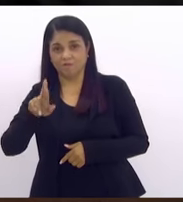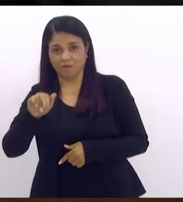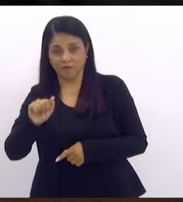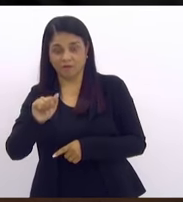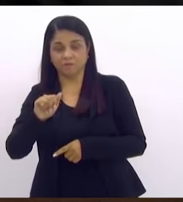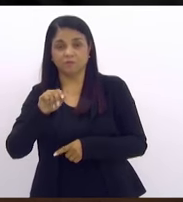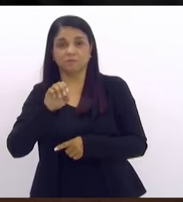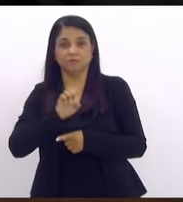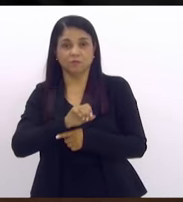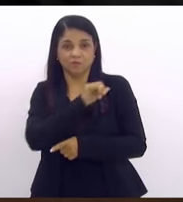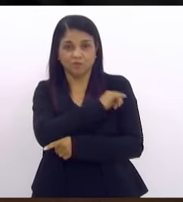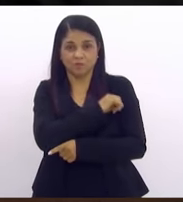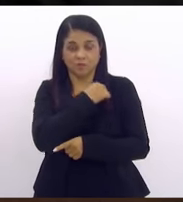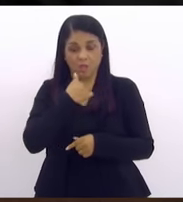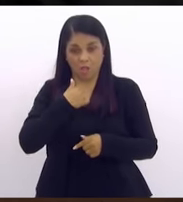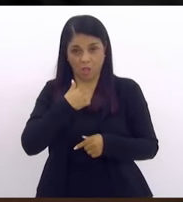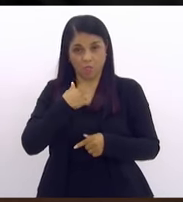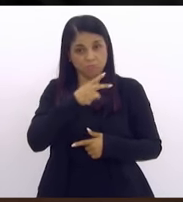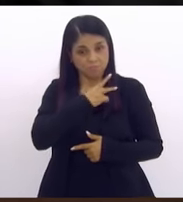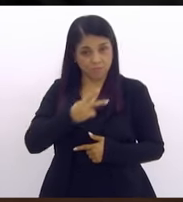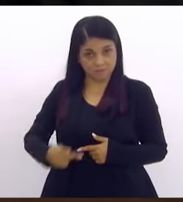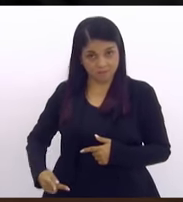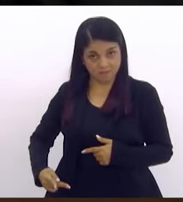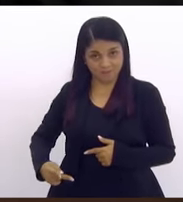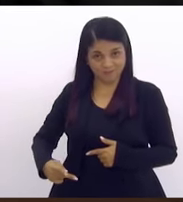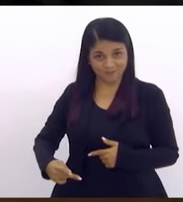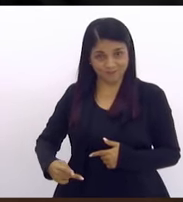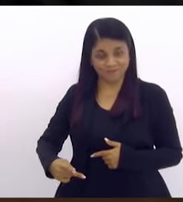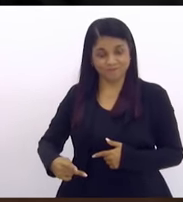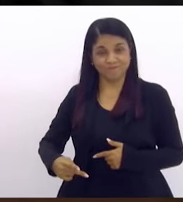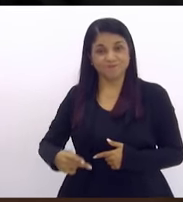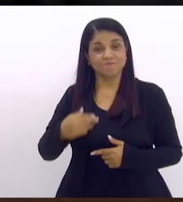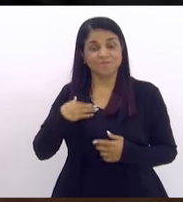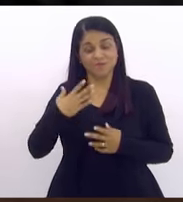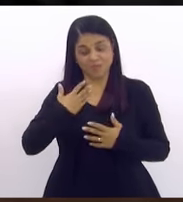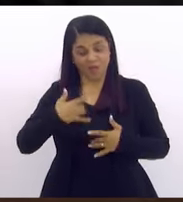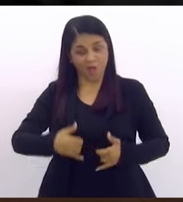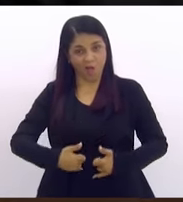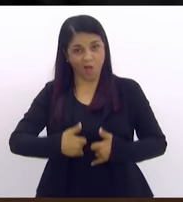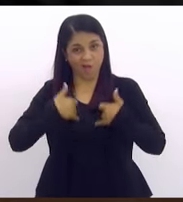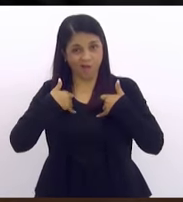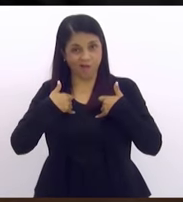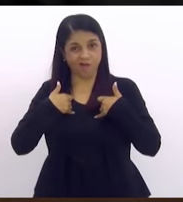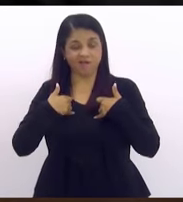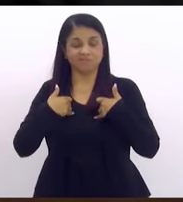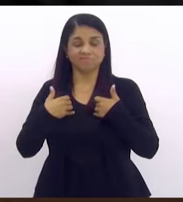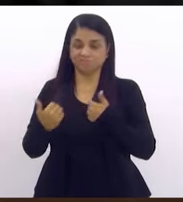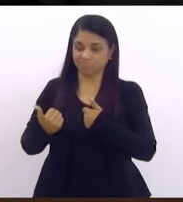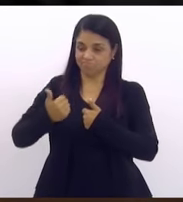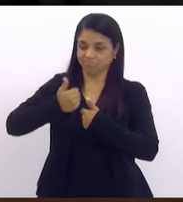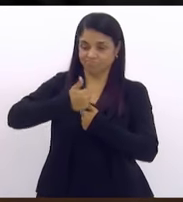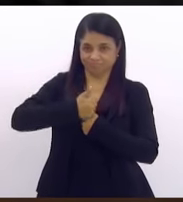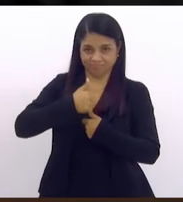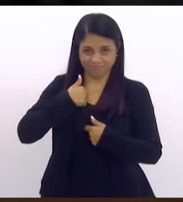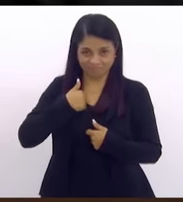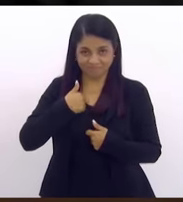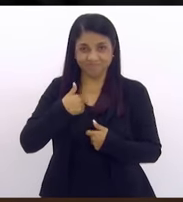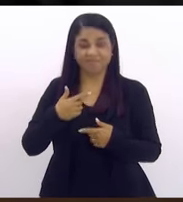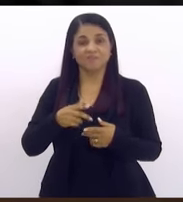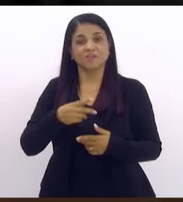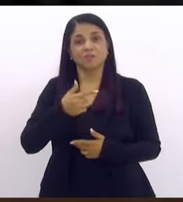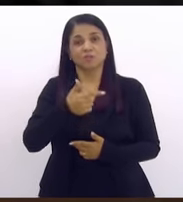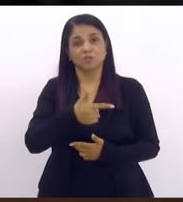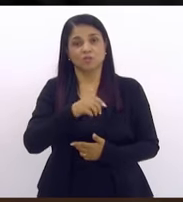tinha sido por mim presidida até então dando-me a honra da sucessão no ano de 2003